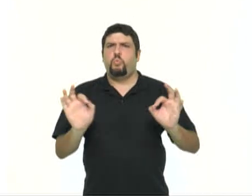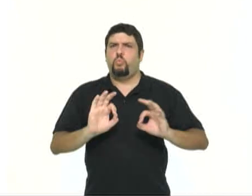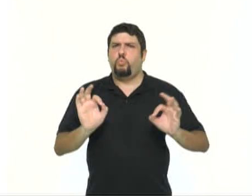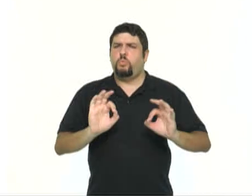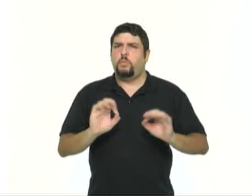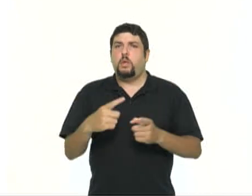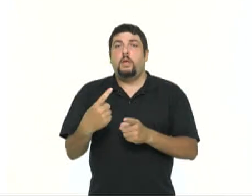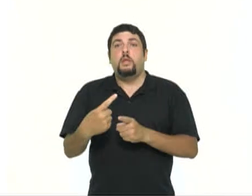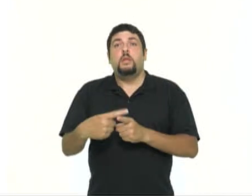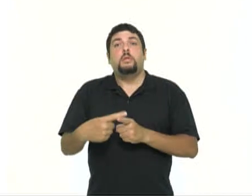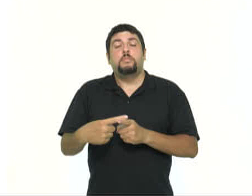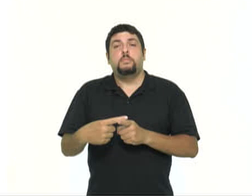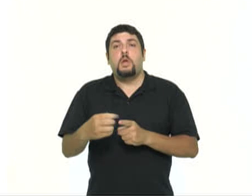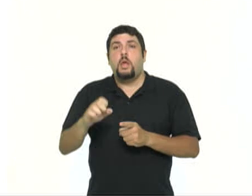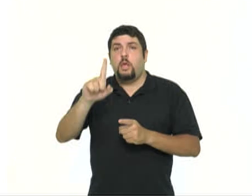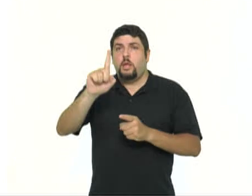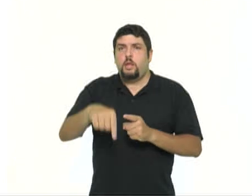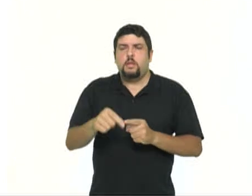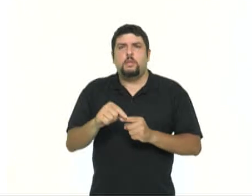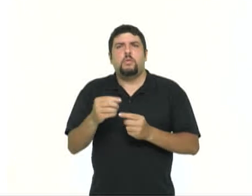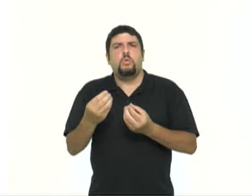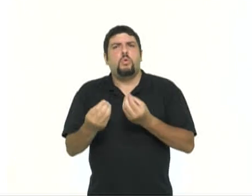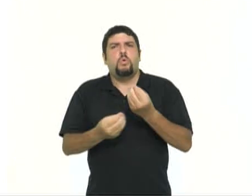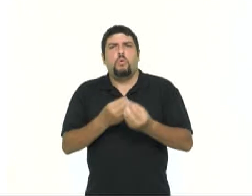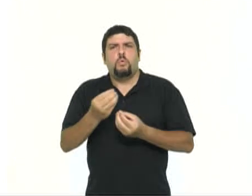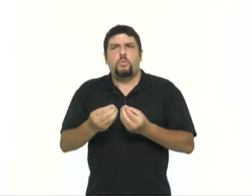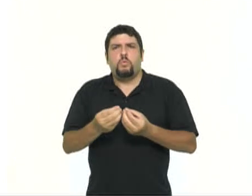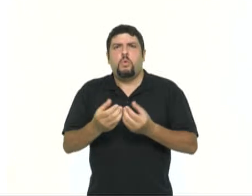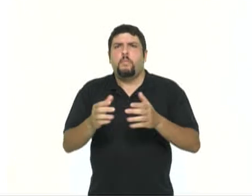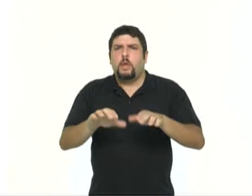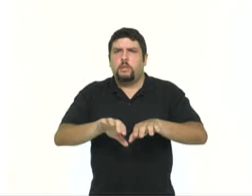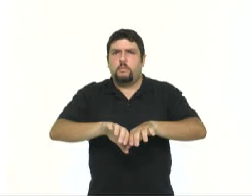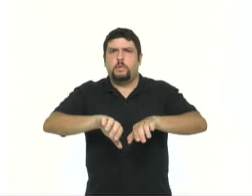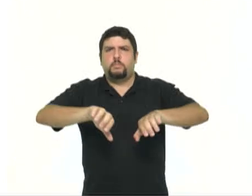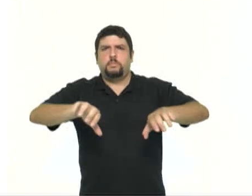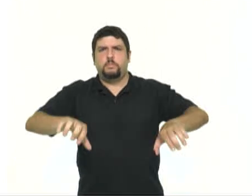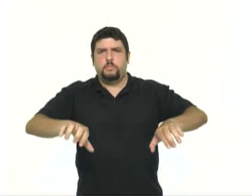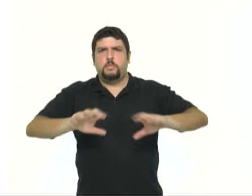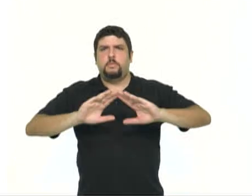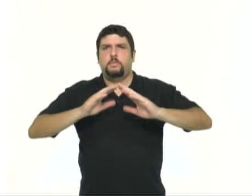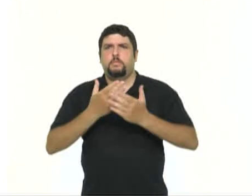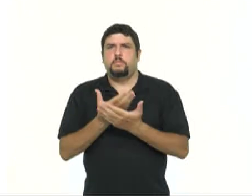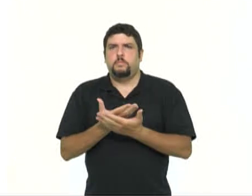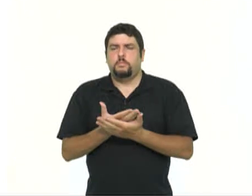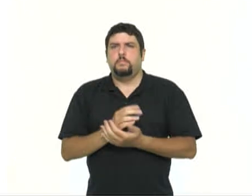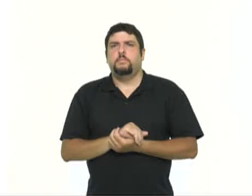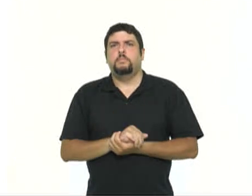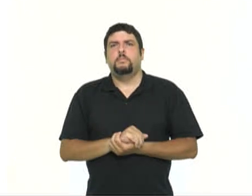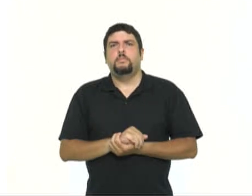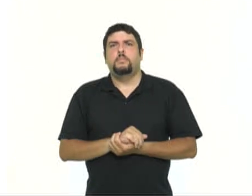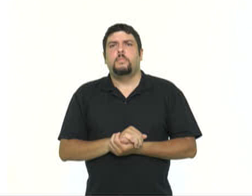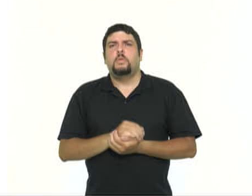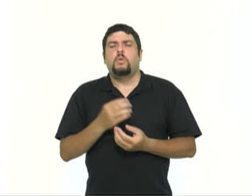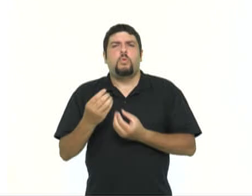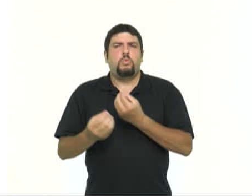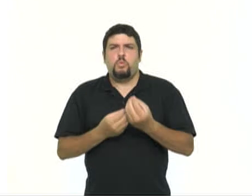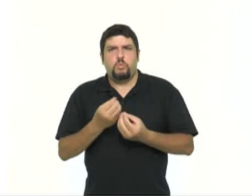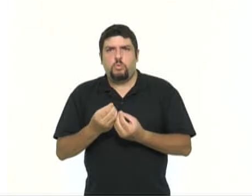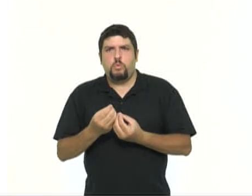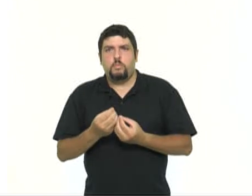caracterizou pelo estabelecimento de um apartheid educacional. Ou seja, uma